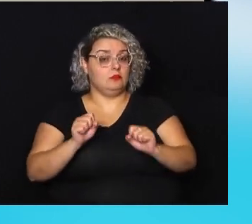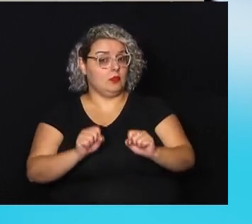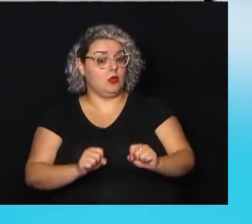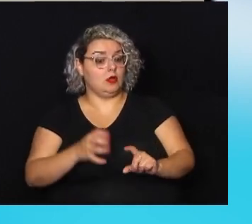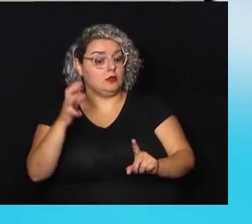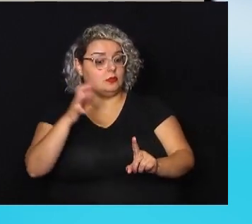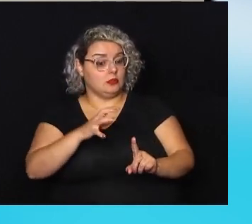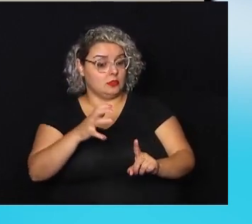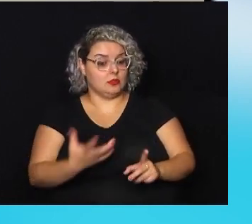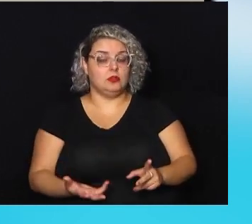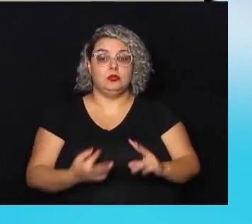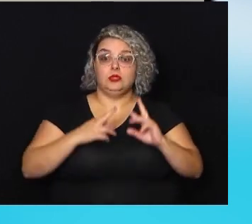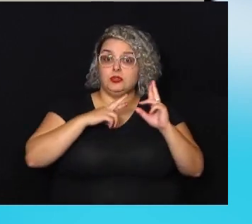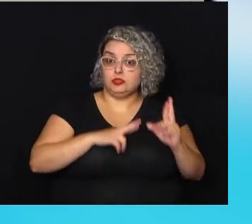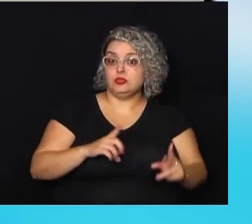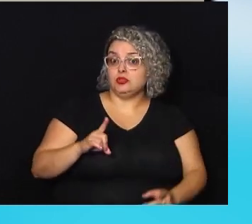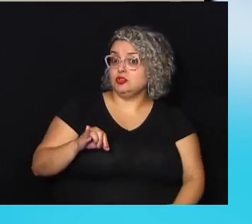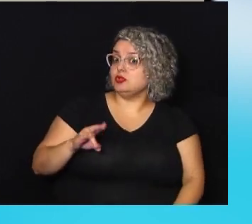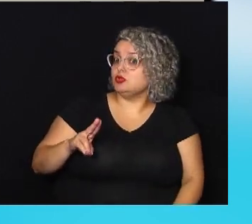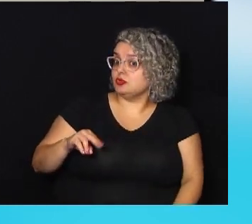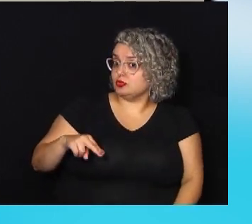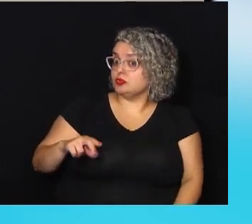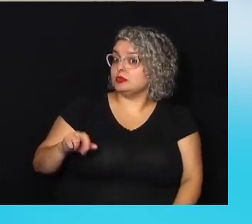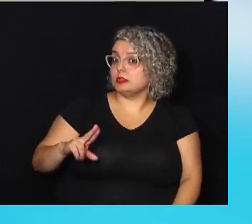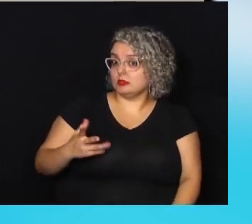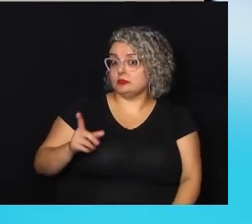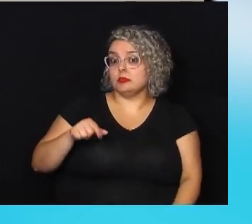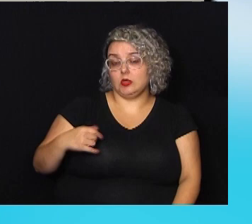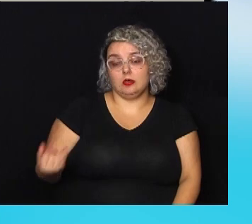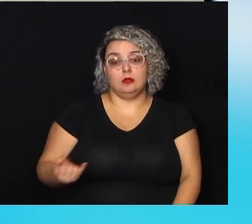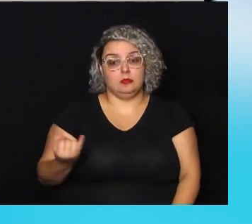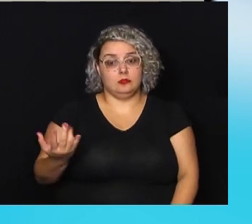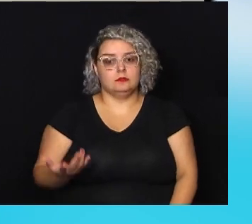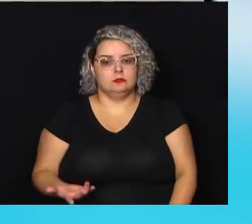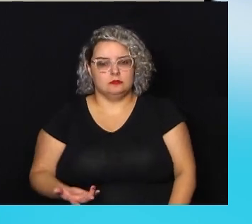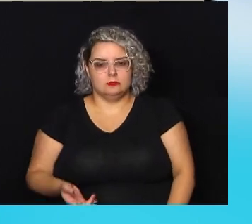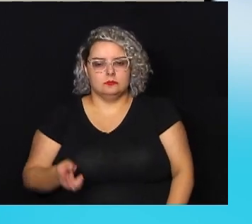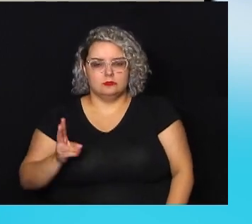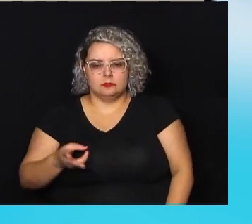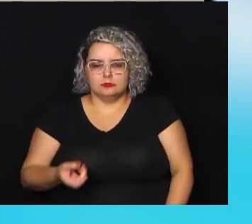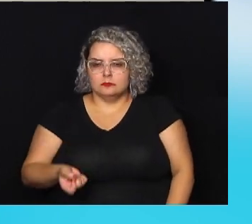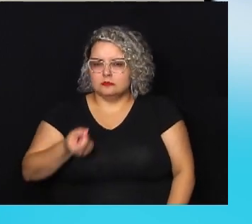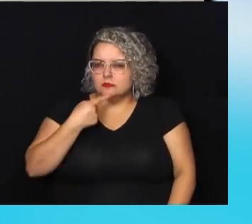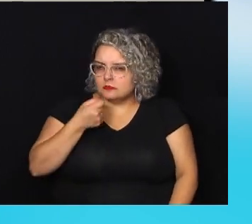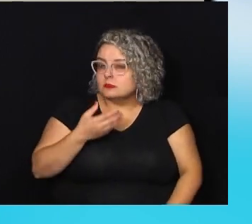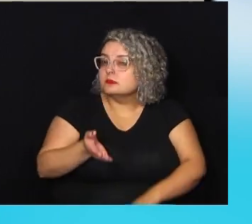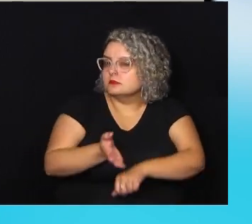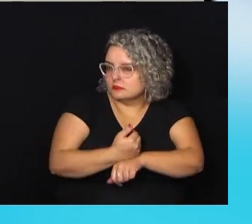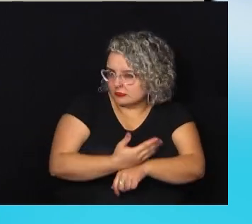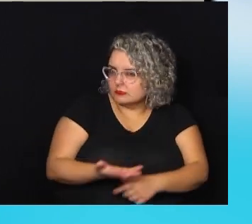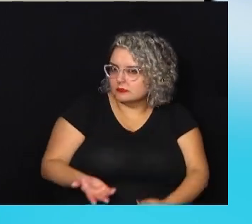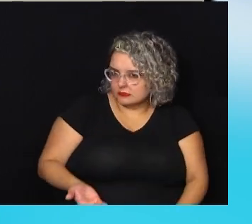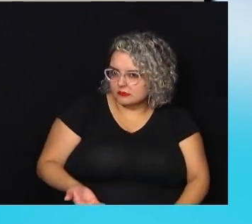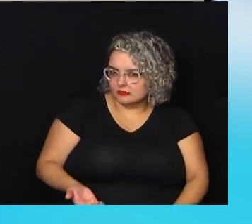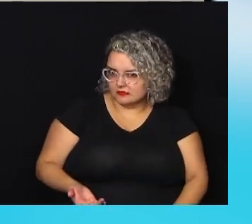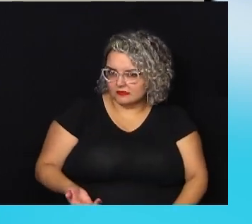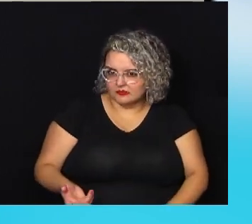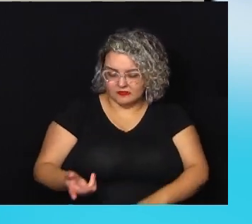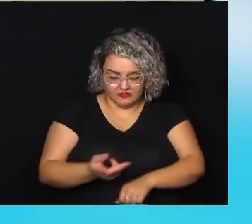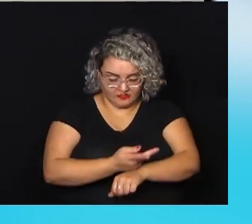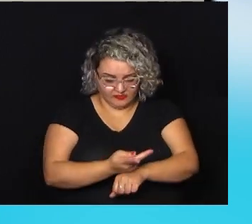várias questões podem corroborar com o diagnóstico de sonolência diurna. E é muito importante, ao invés de buscar